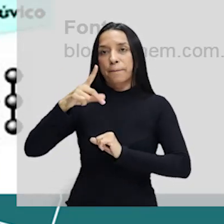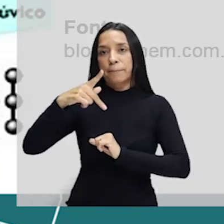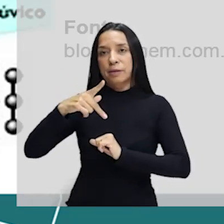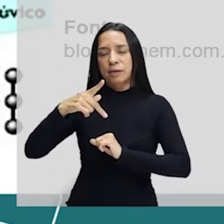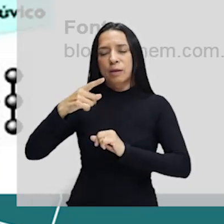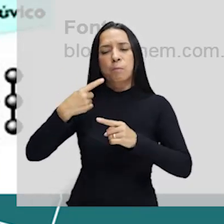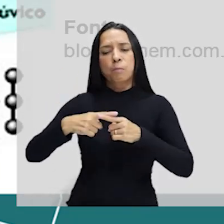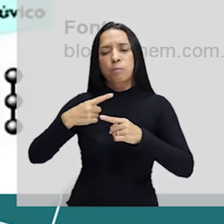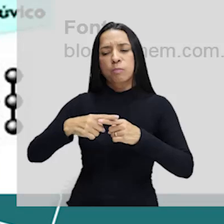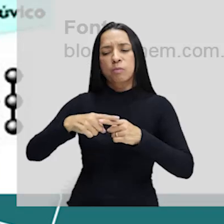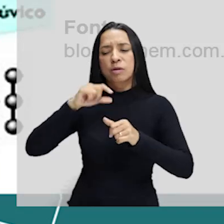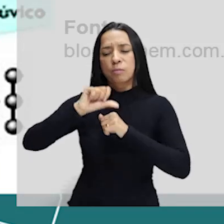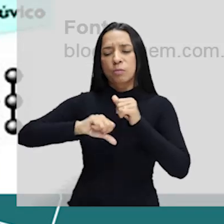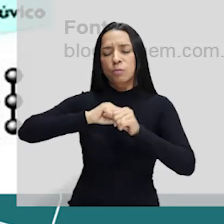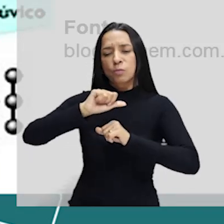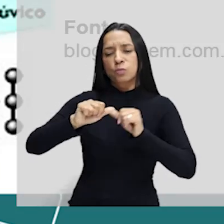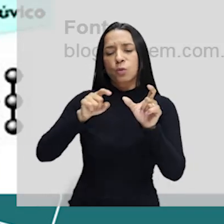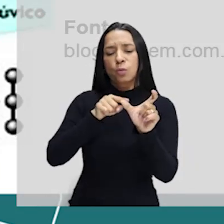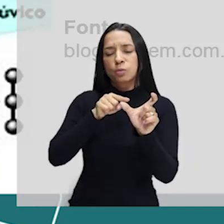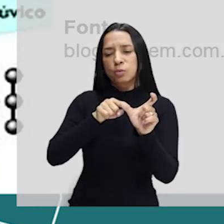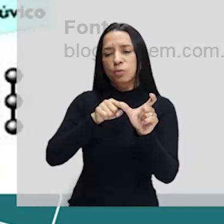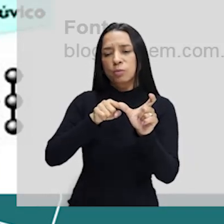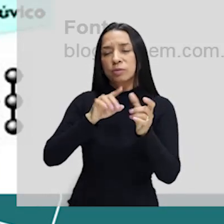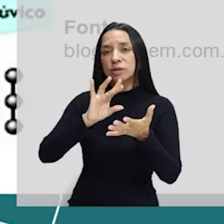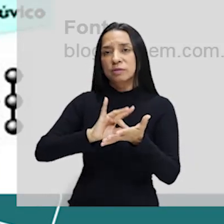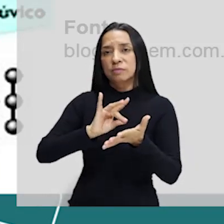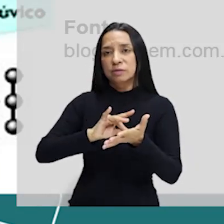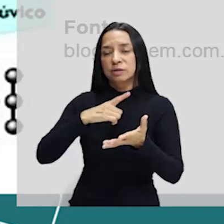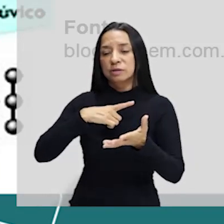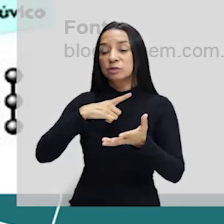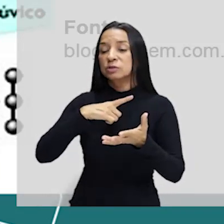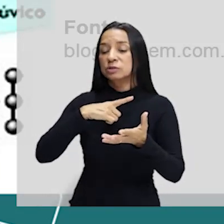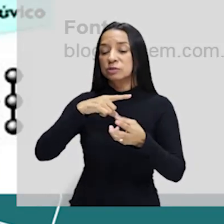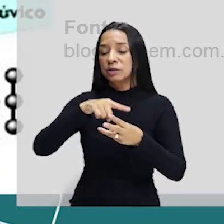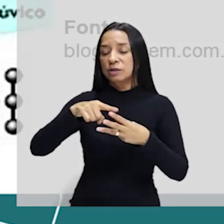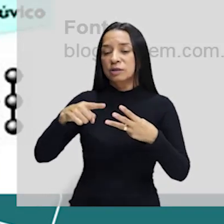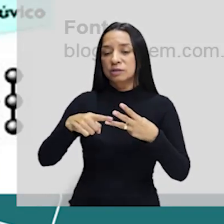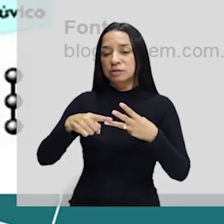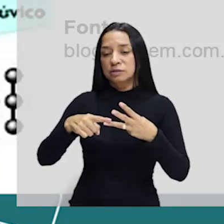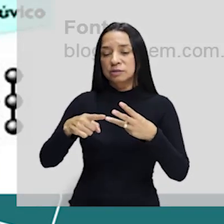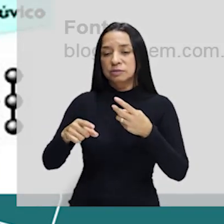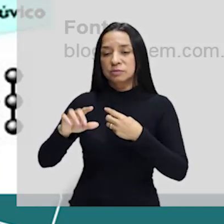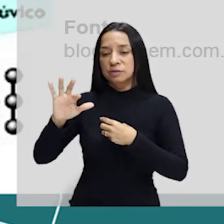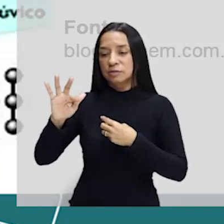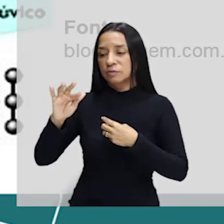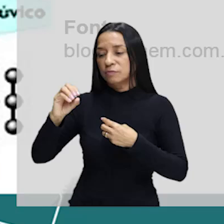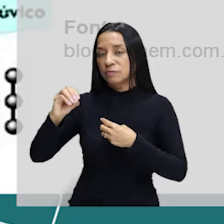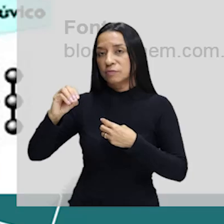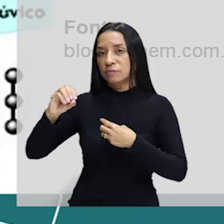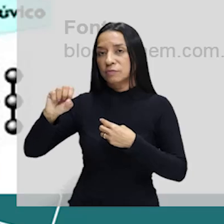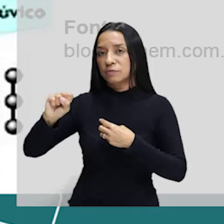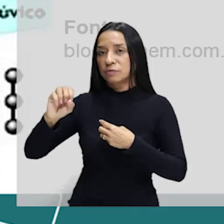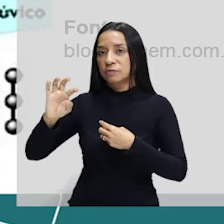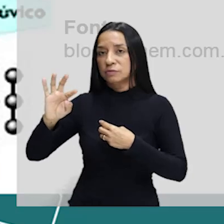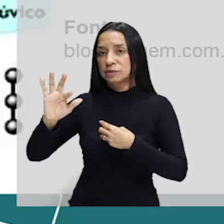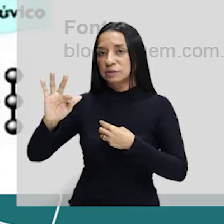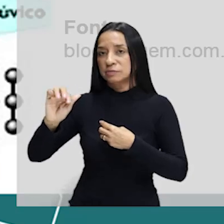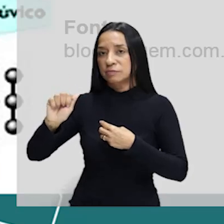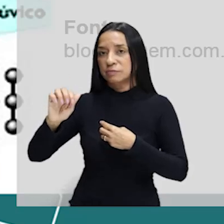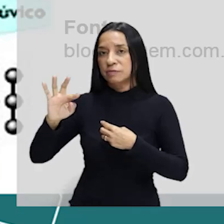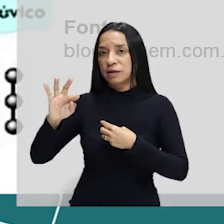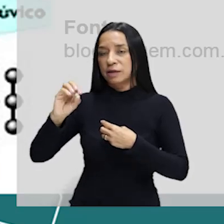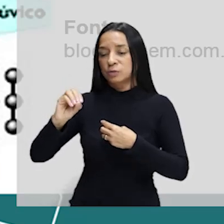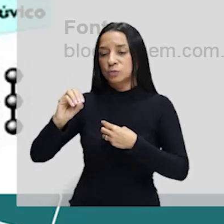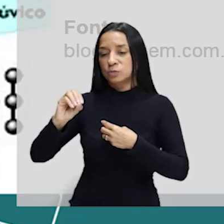mudou essa sigla? Na verdade, eu tinha aqui 3 fosfatos, então a gente chama de ATP, o T